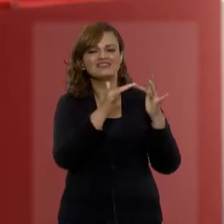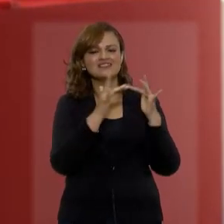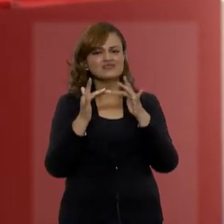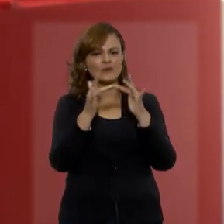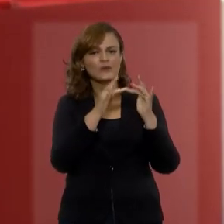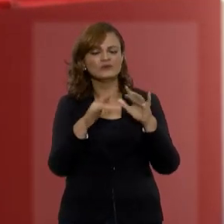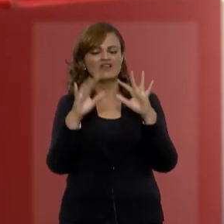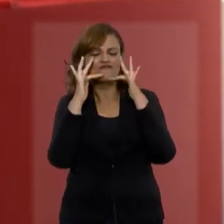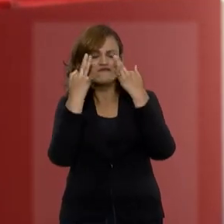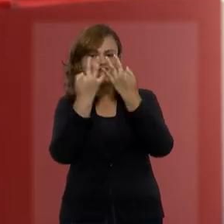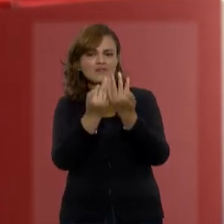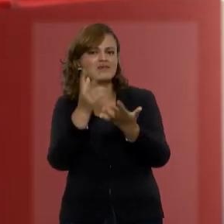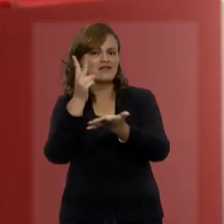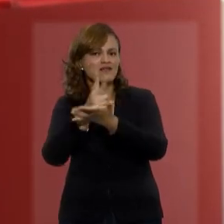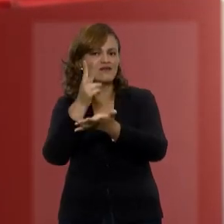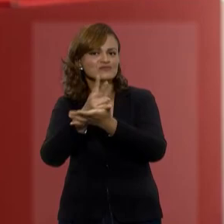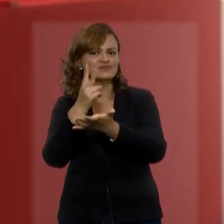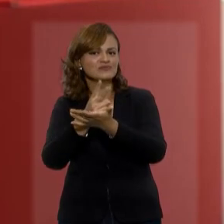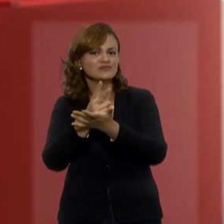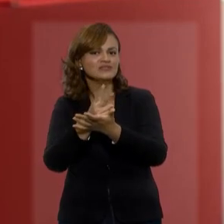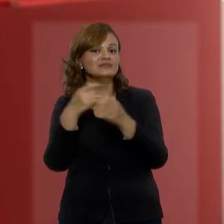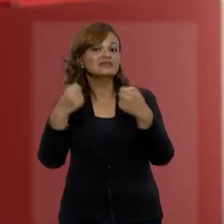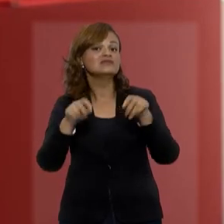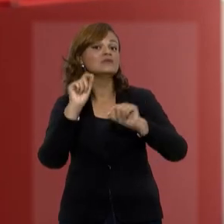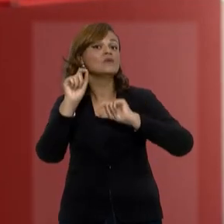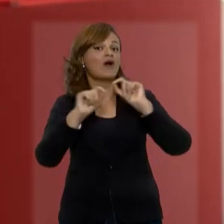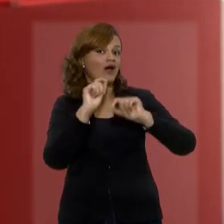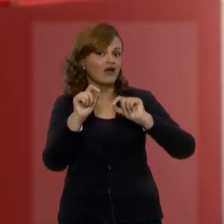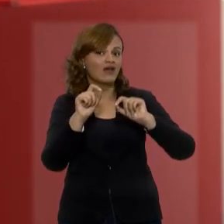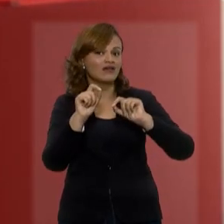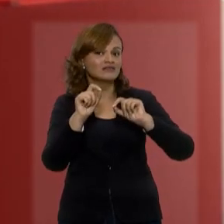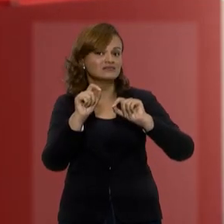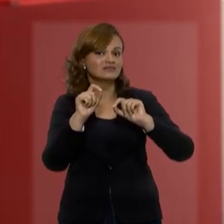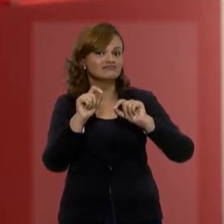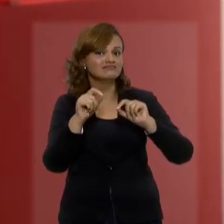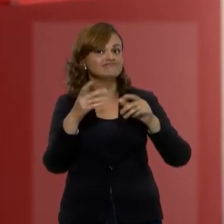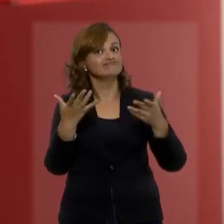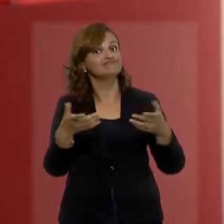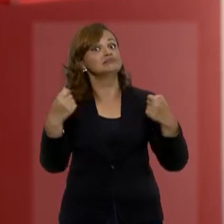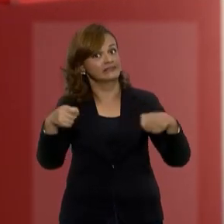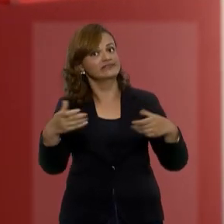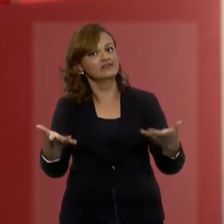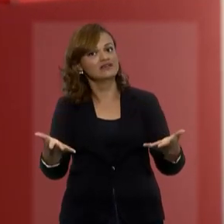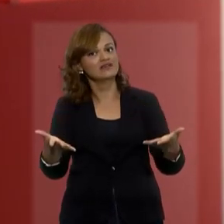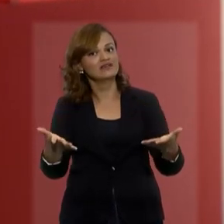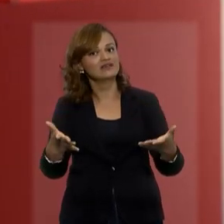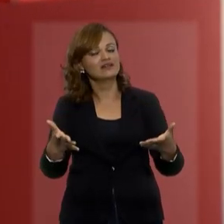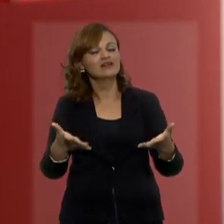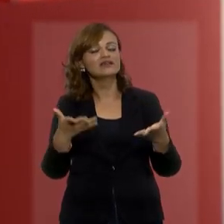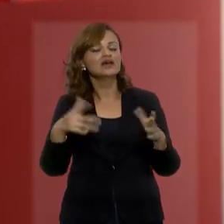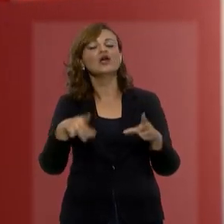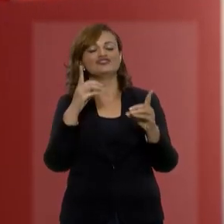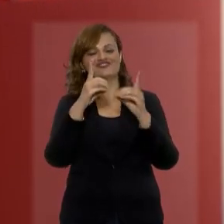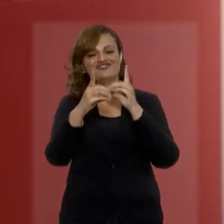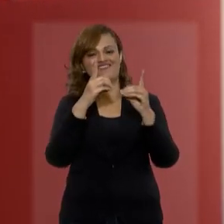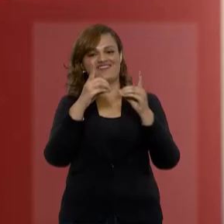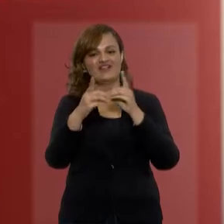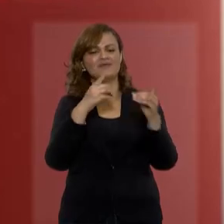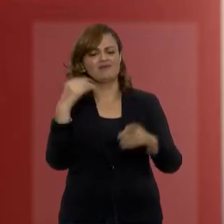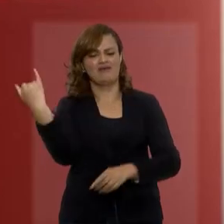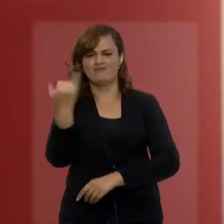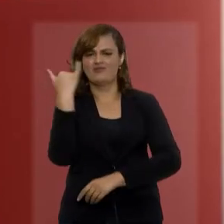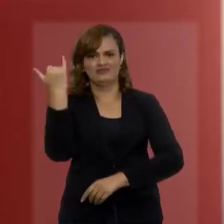relação parental seja preservada, porque essa continua, o